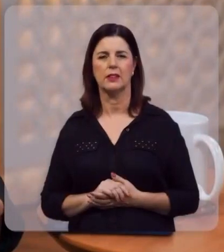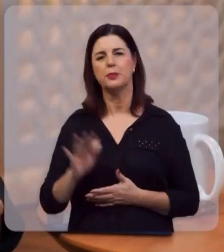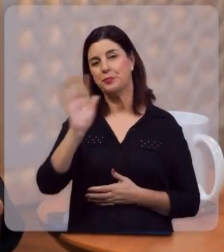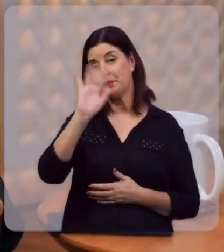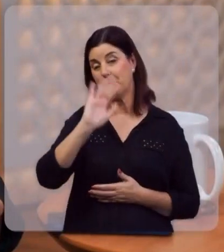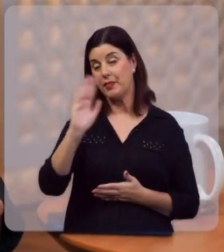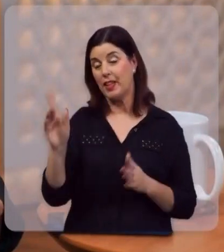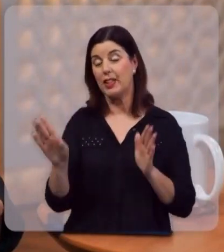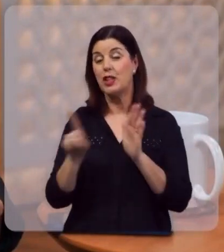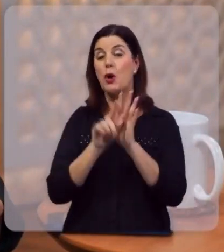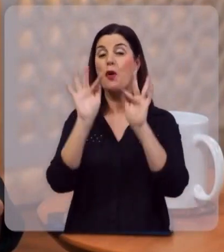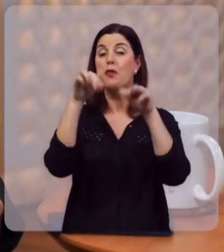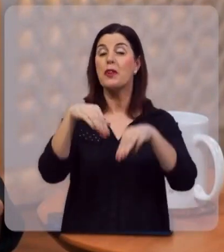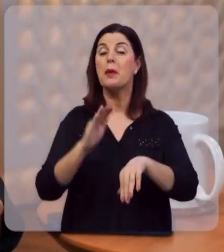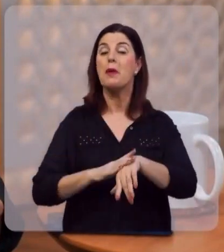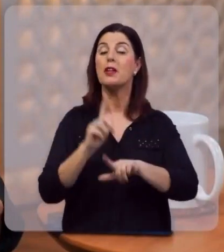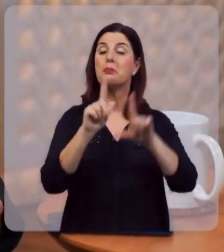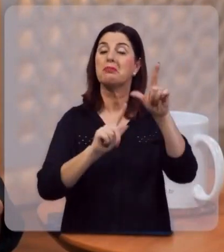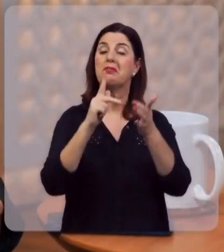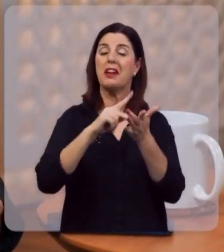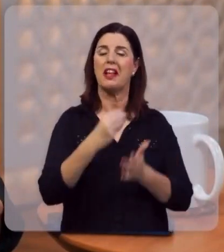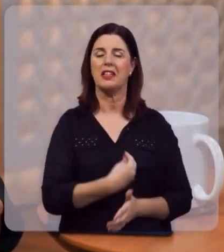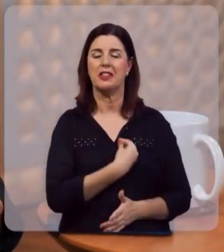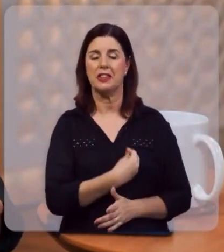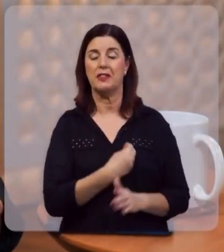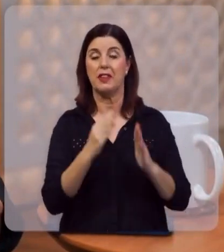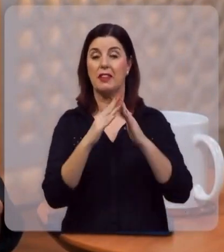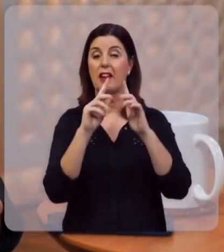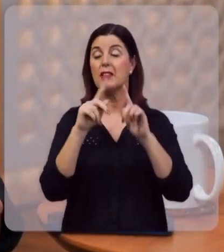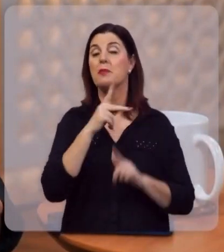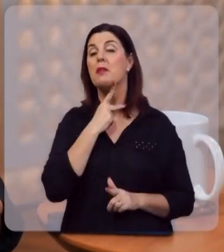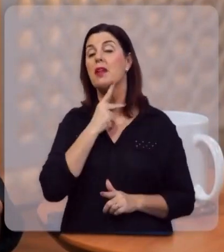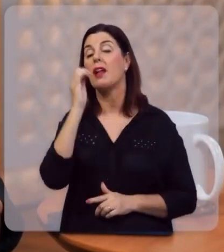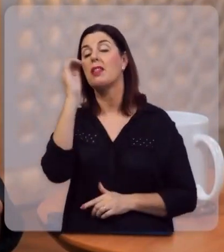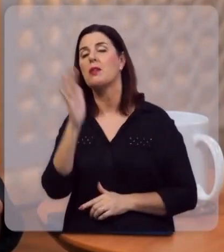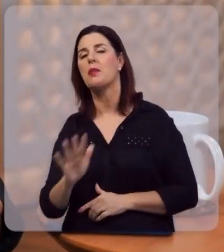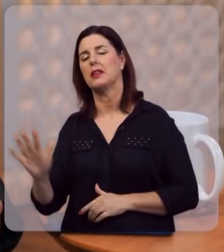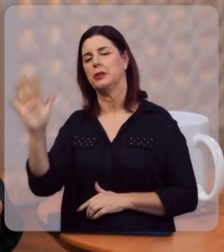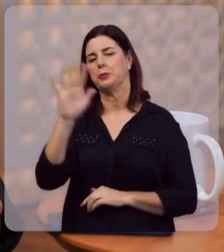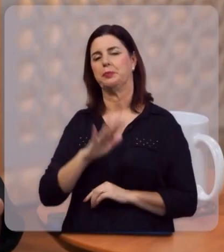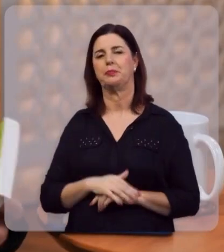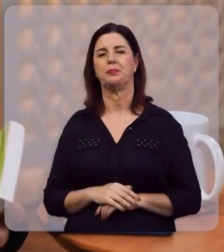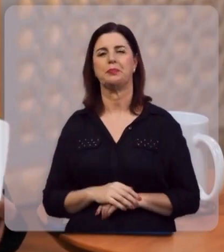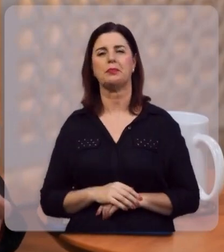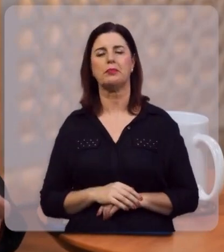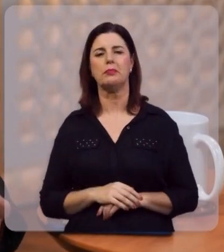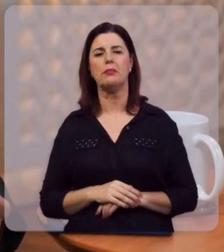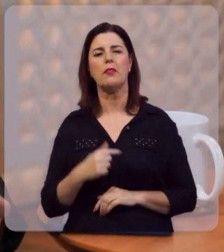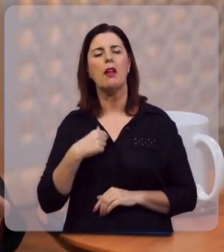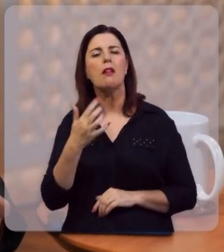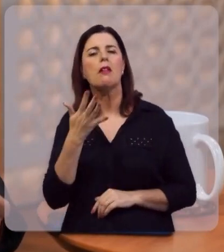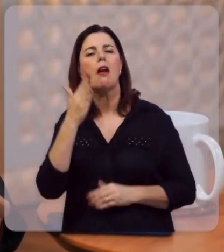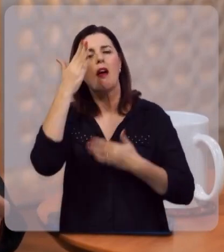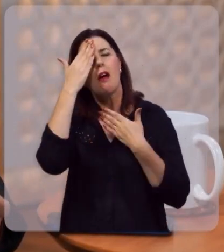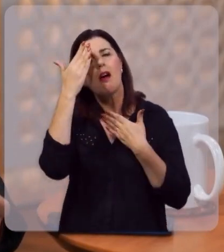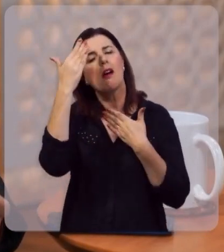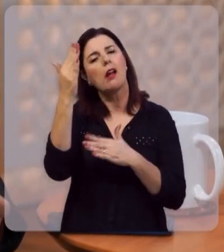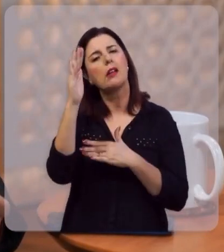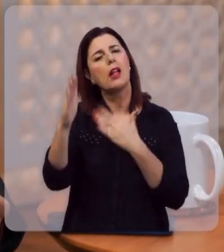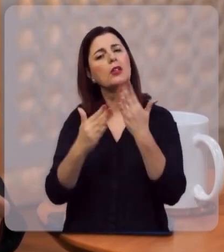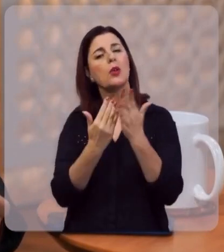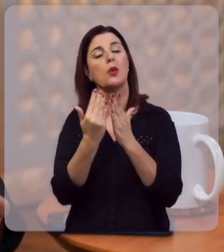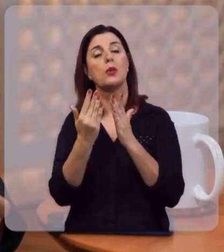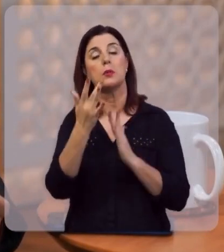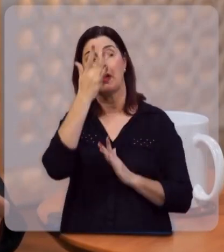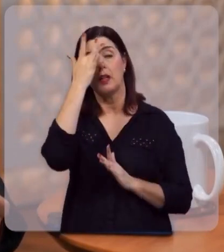Olá, chegamos ao final de mais um Verdade e Vida, programa da Igreja Presbiteriana do Brasil. E eu queria agradecer a todos aqueles